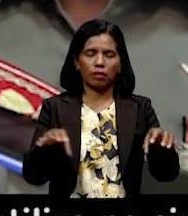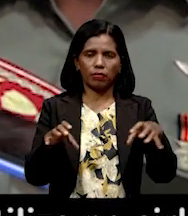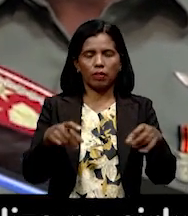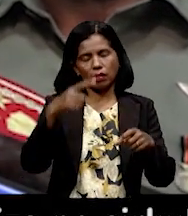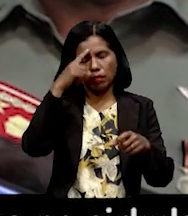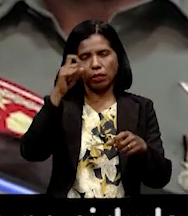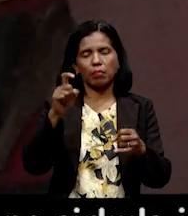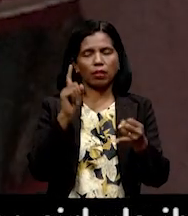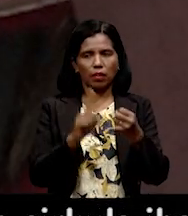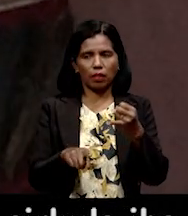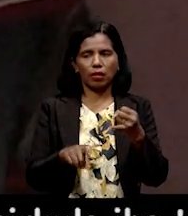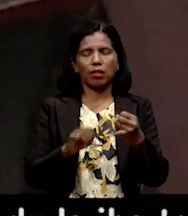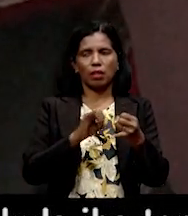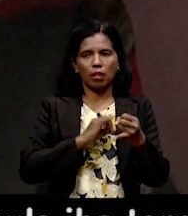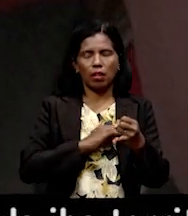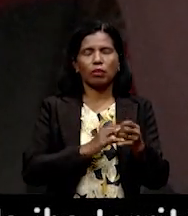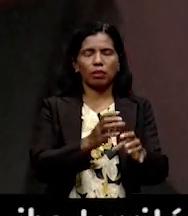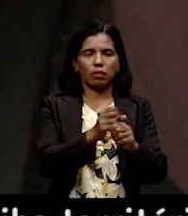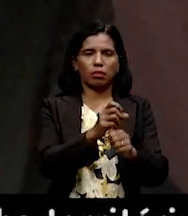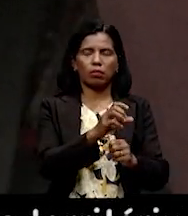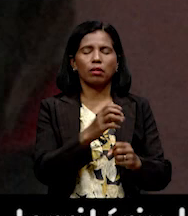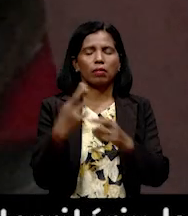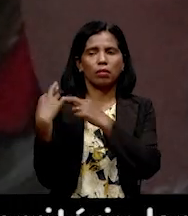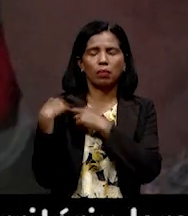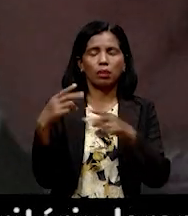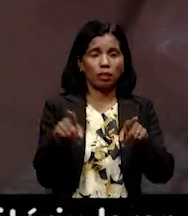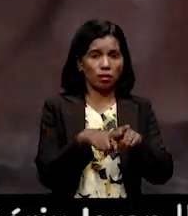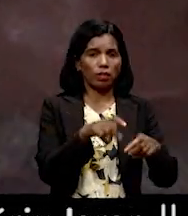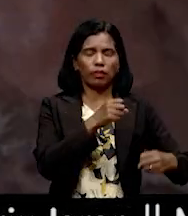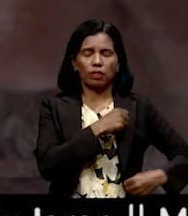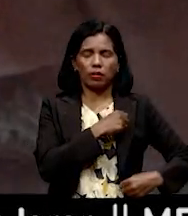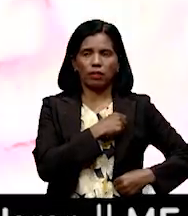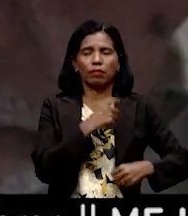última via né porque há opto Tenente General Lera Anantimul hatou na carta